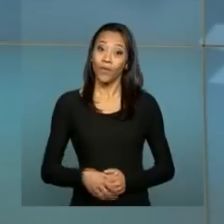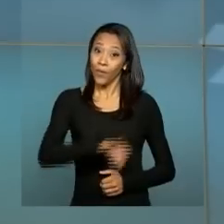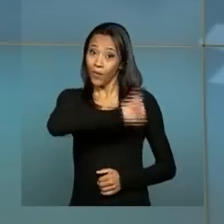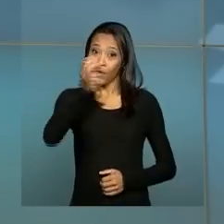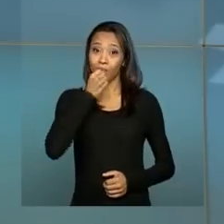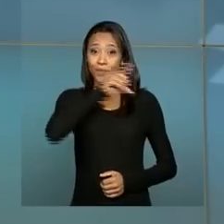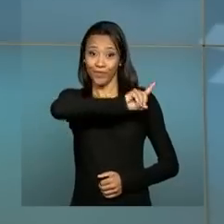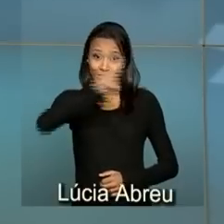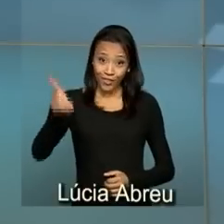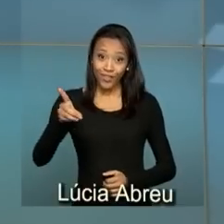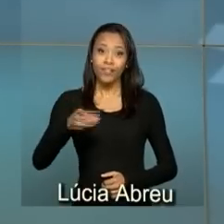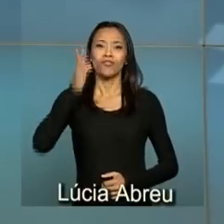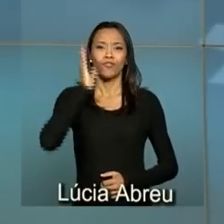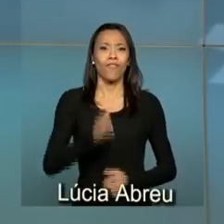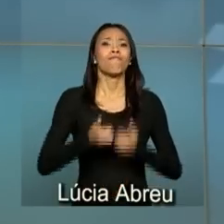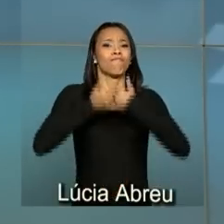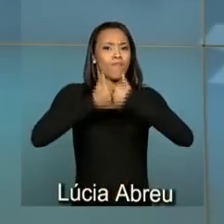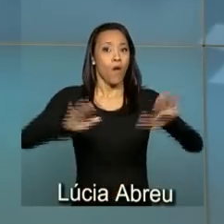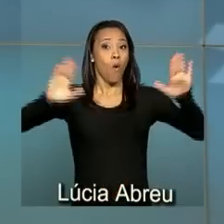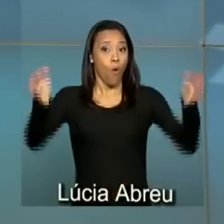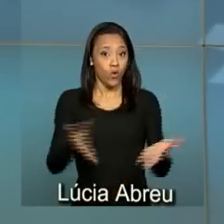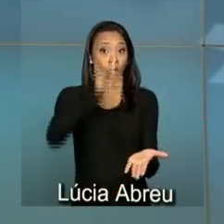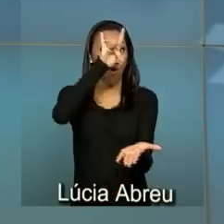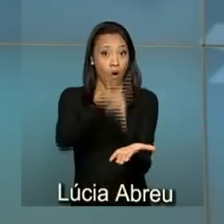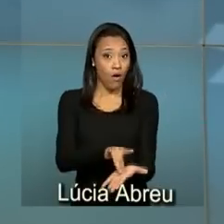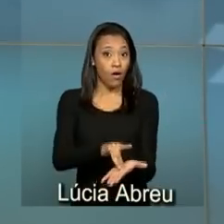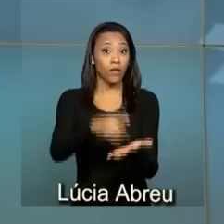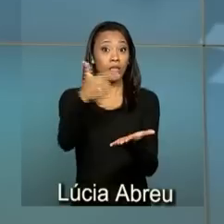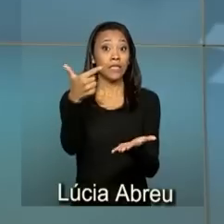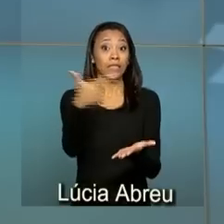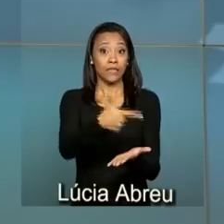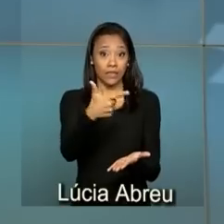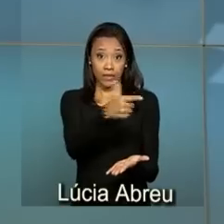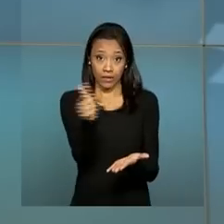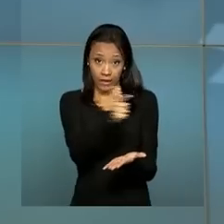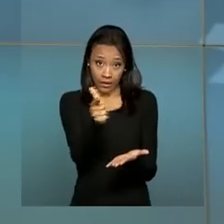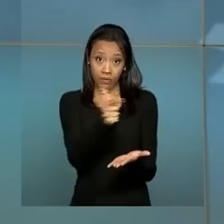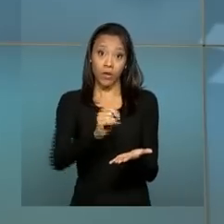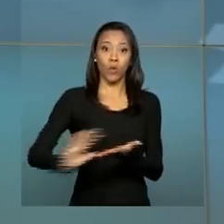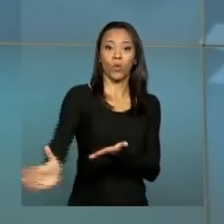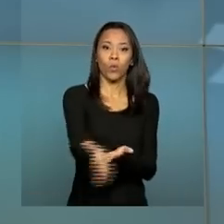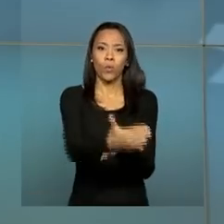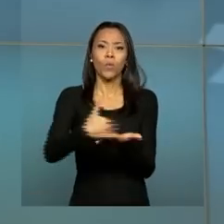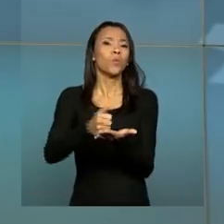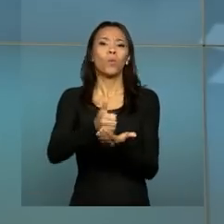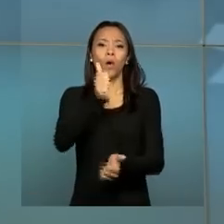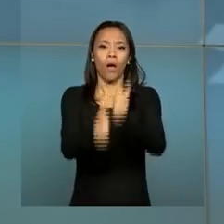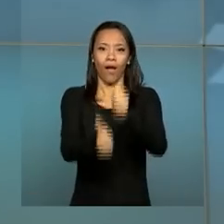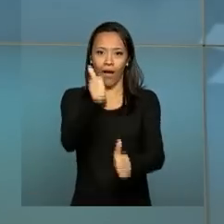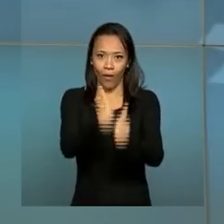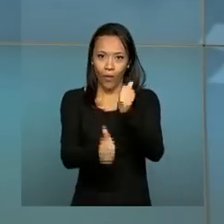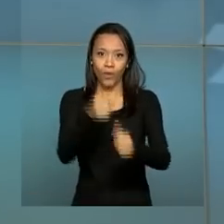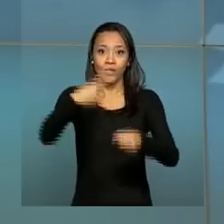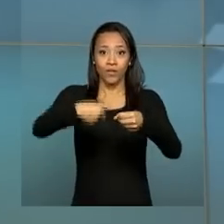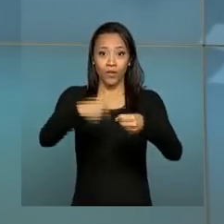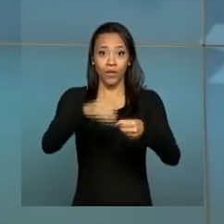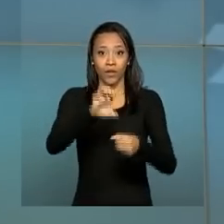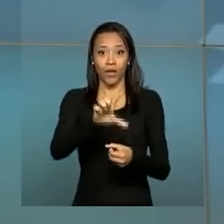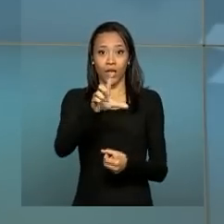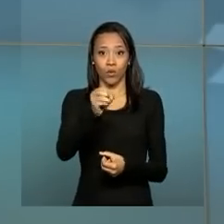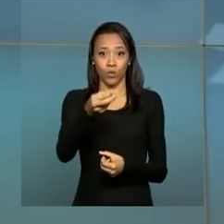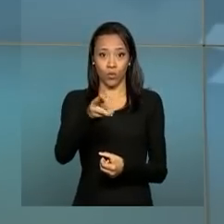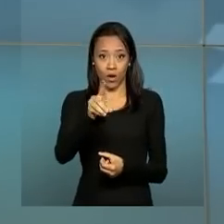Olá bom dia será aberta hoje oficialmente a 12ª Colheita do Arroz Ecológico emor